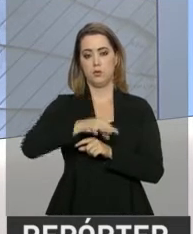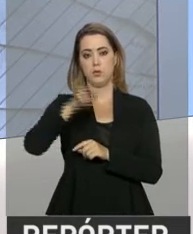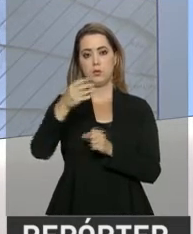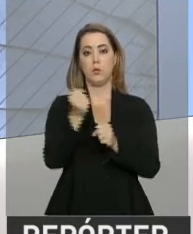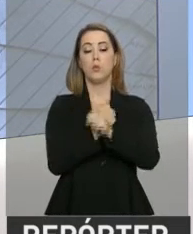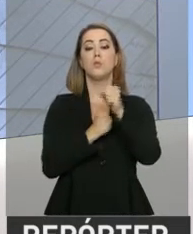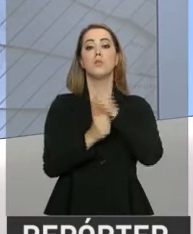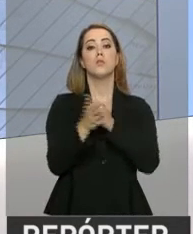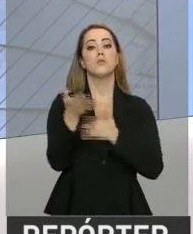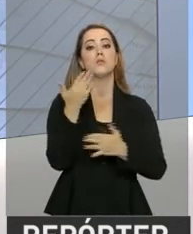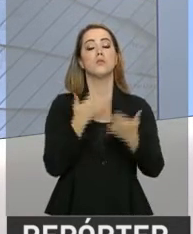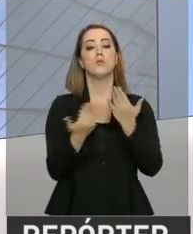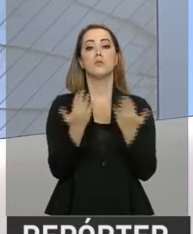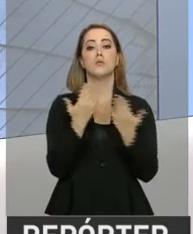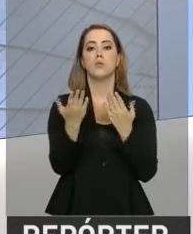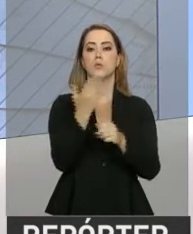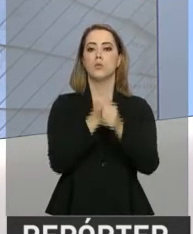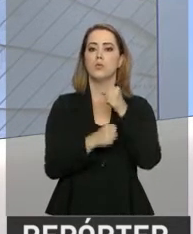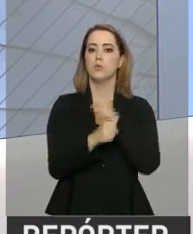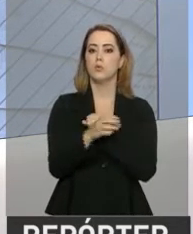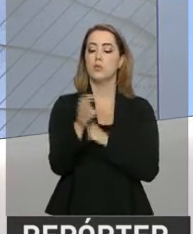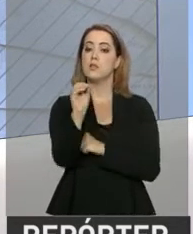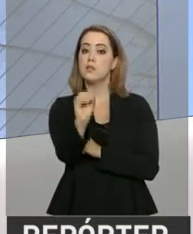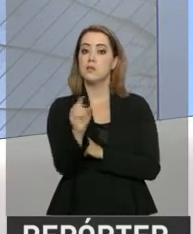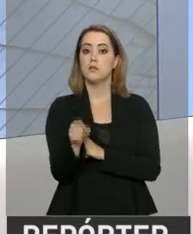ano passado, o IPCA 15 fechou em